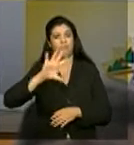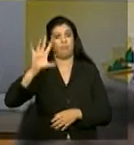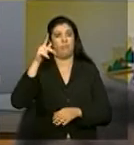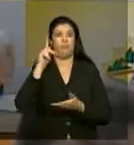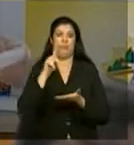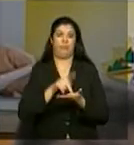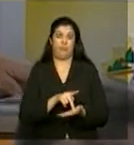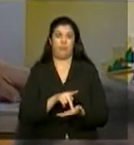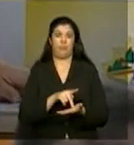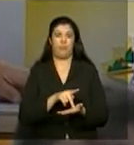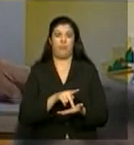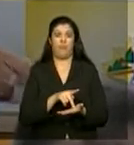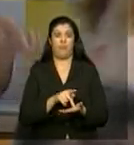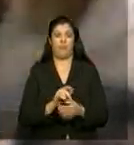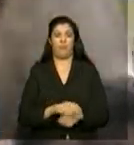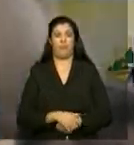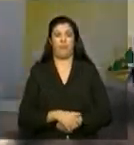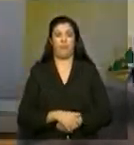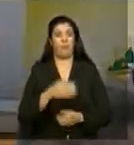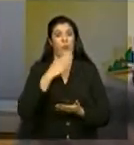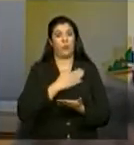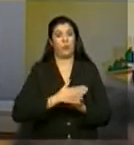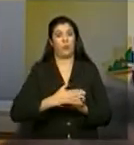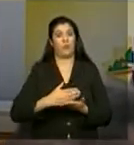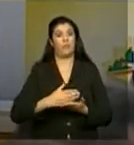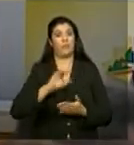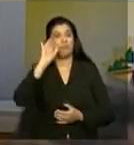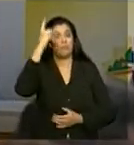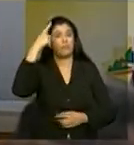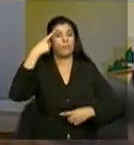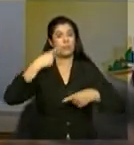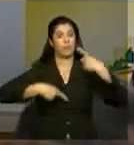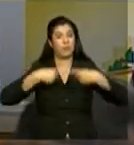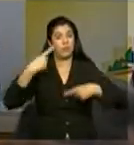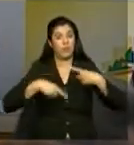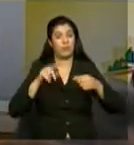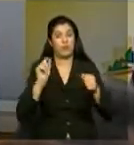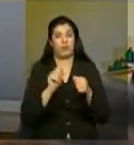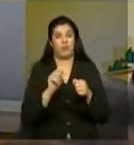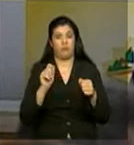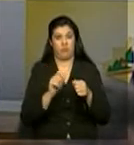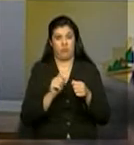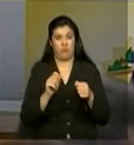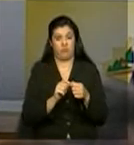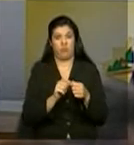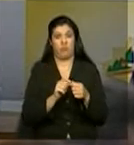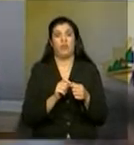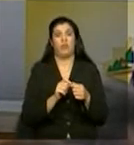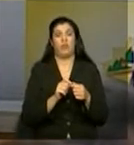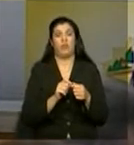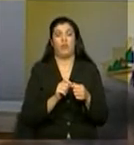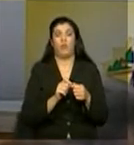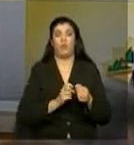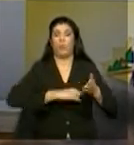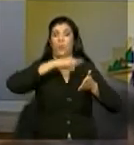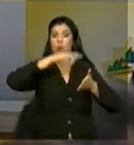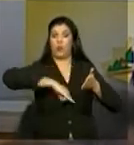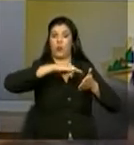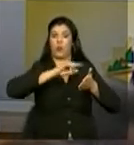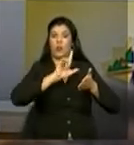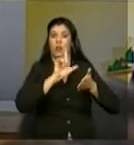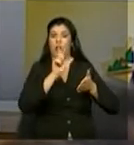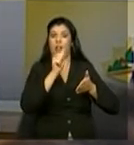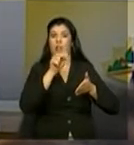a partir da decisão política de realizar este este laudo pericial